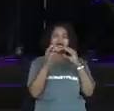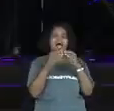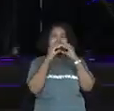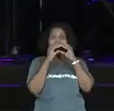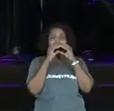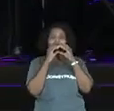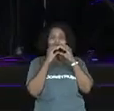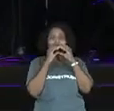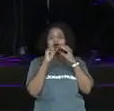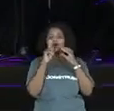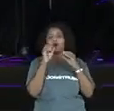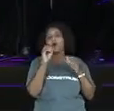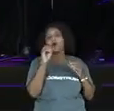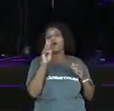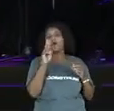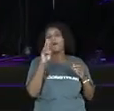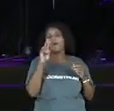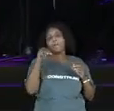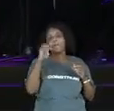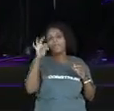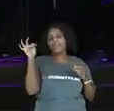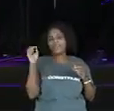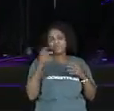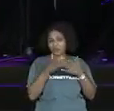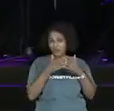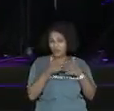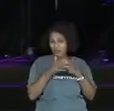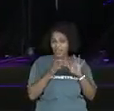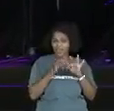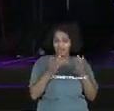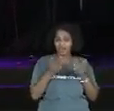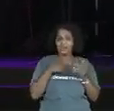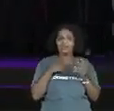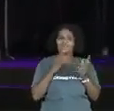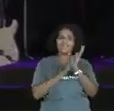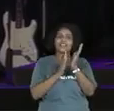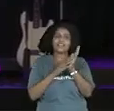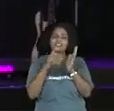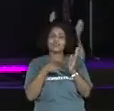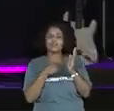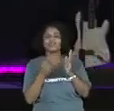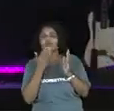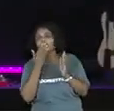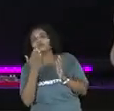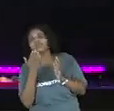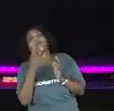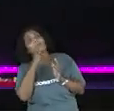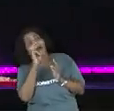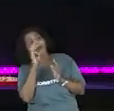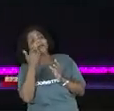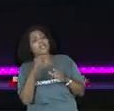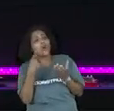hamburguer hamburguer Gourmet é sexta em qualquer coisa vamos chegar no aniversário do seu filho em vez de ele pedir